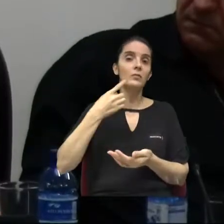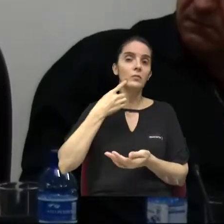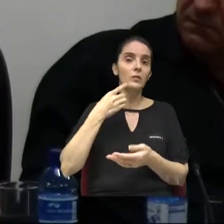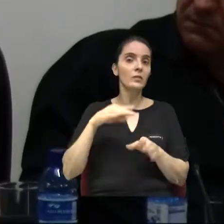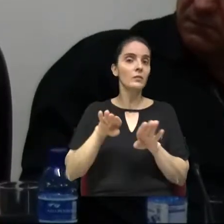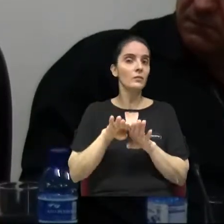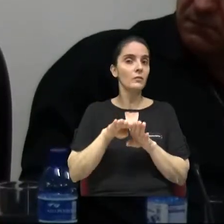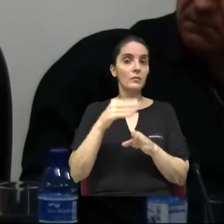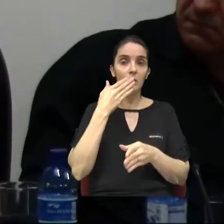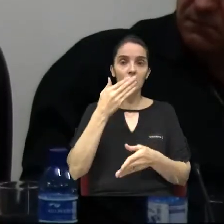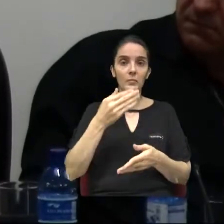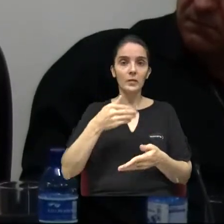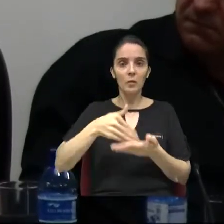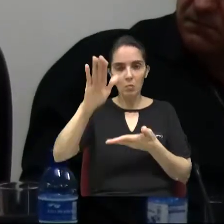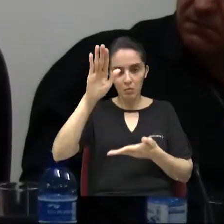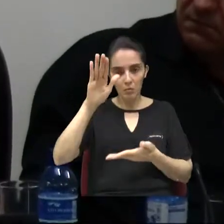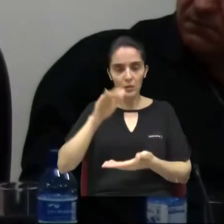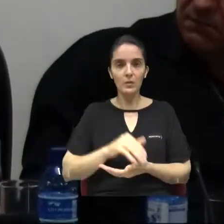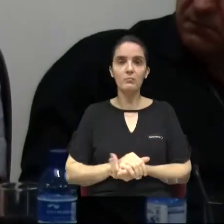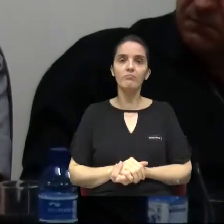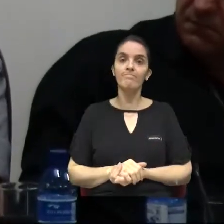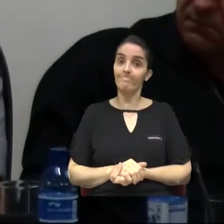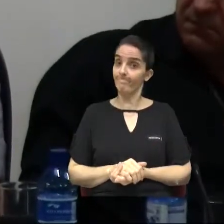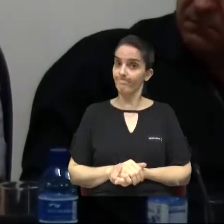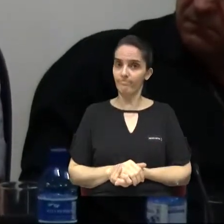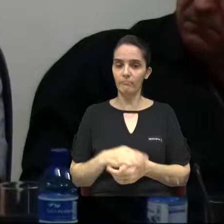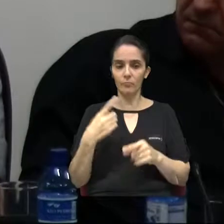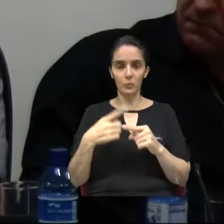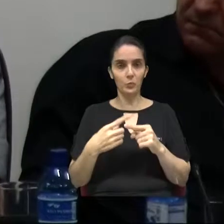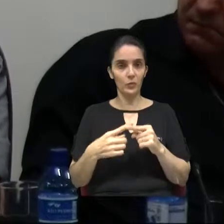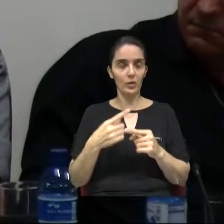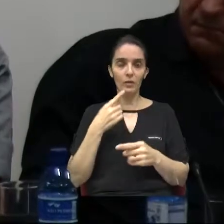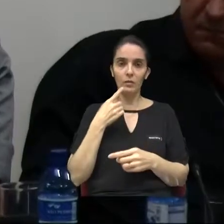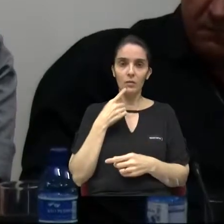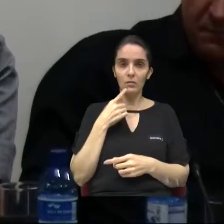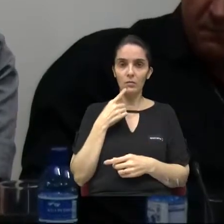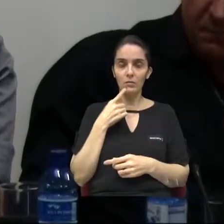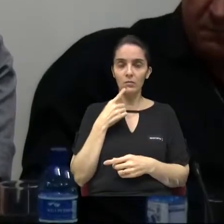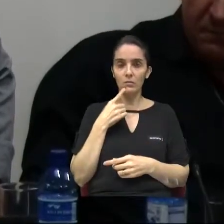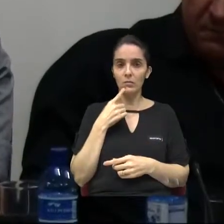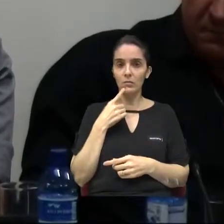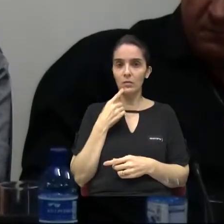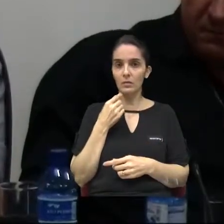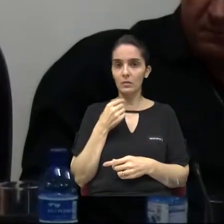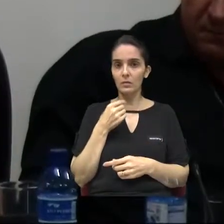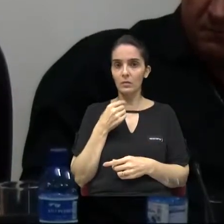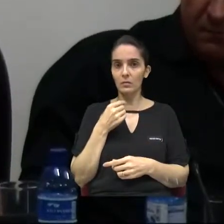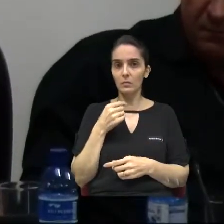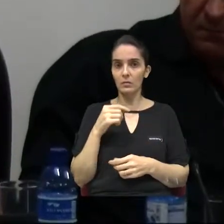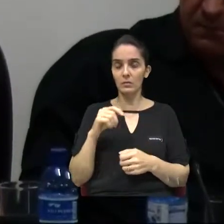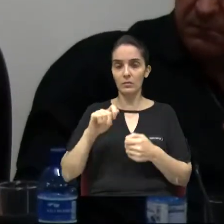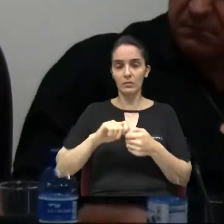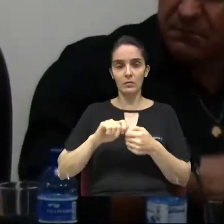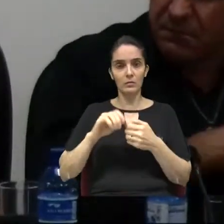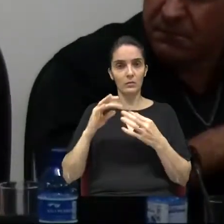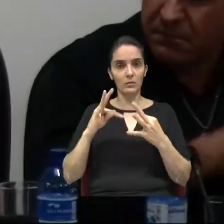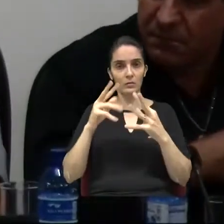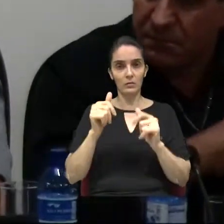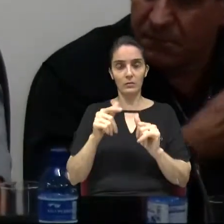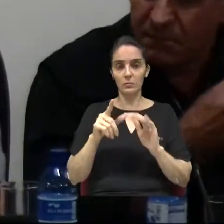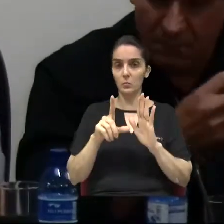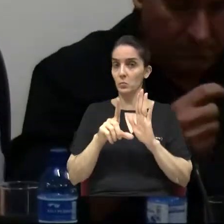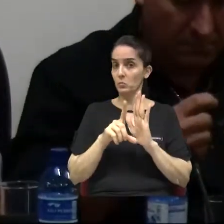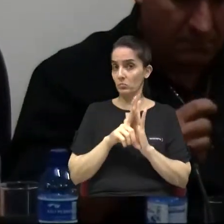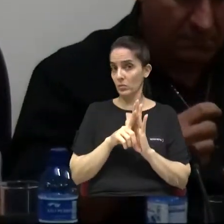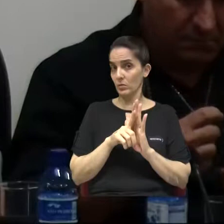e a cassação. Porque o vereador Cleiton Silva usou dos trâmites legais do vereador